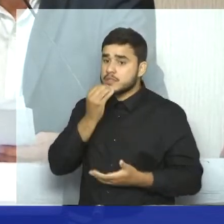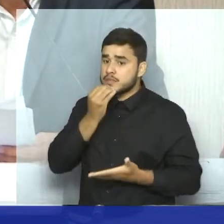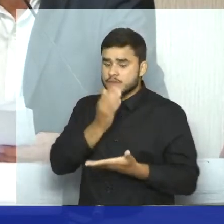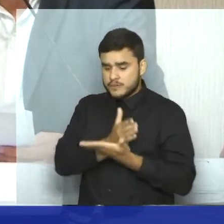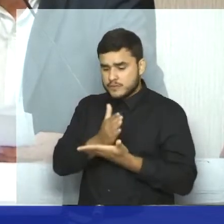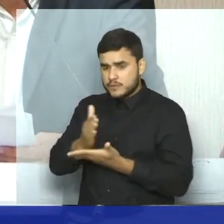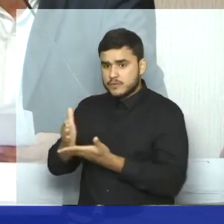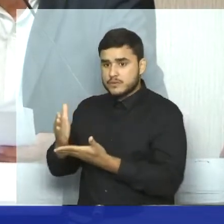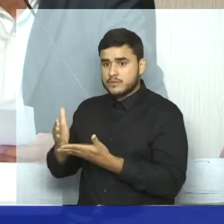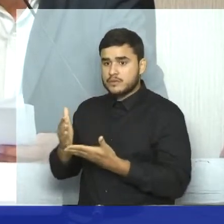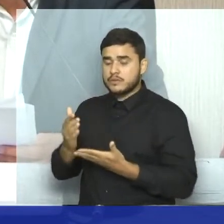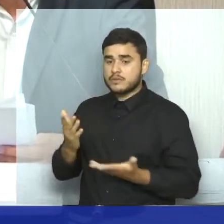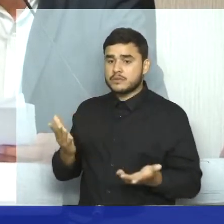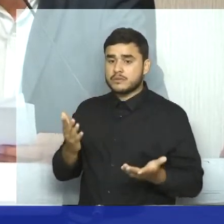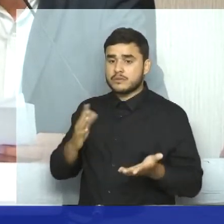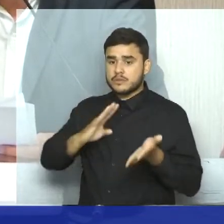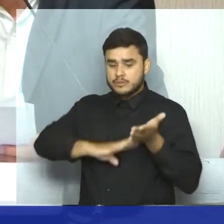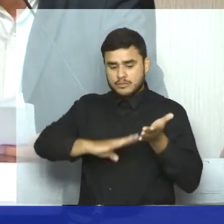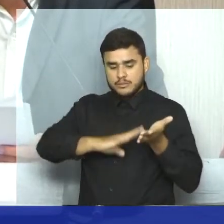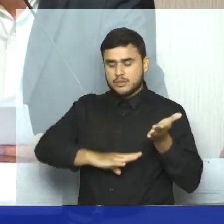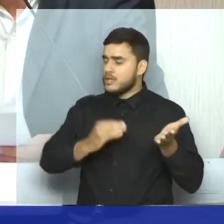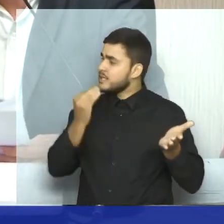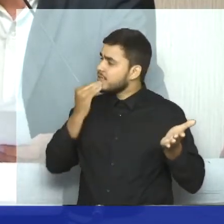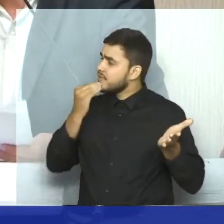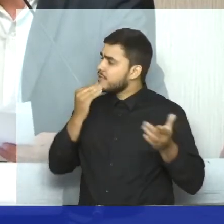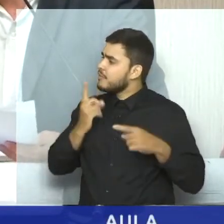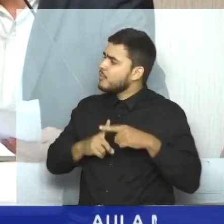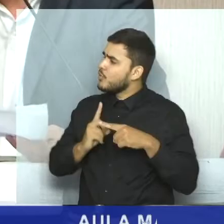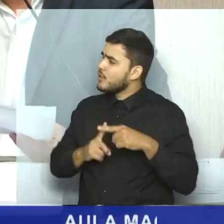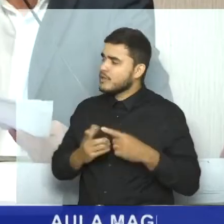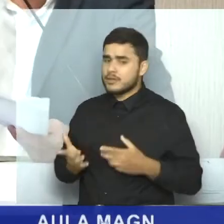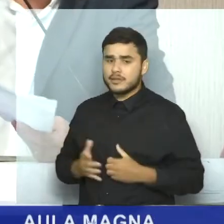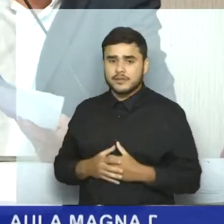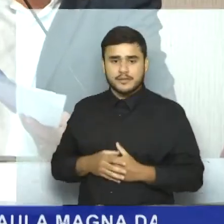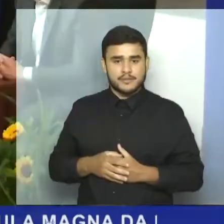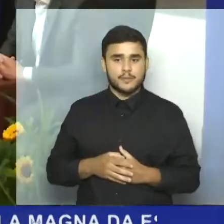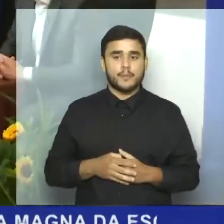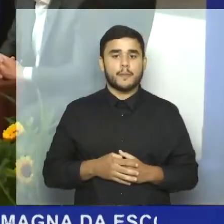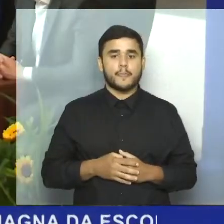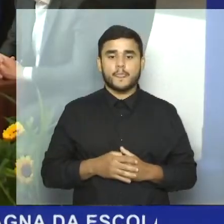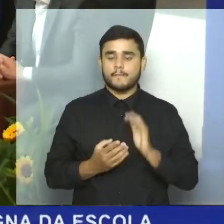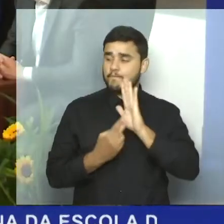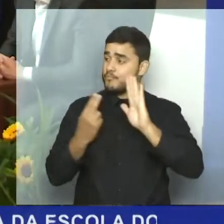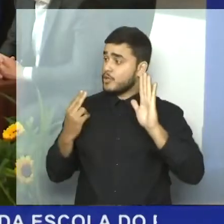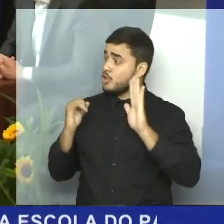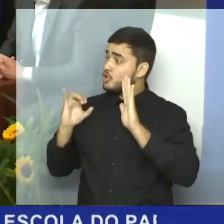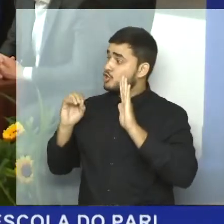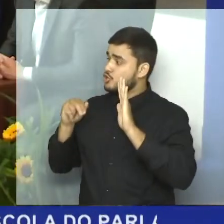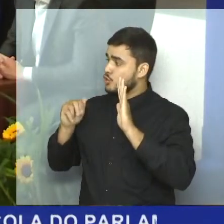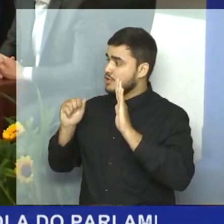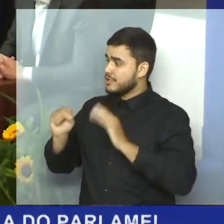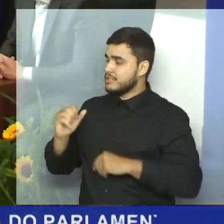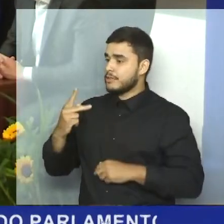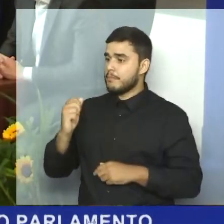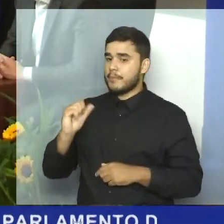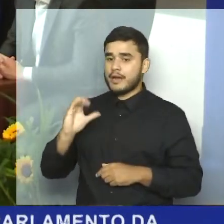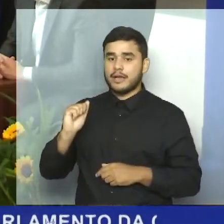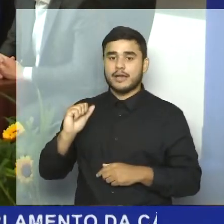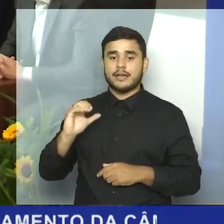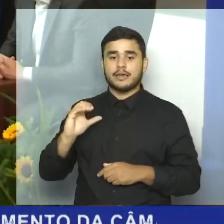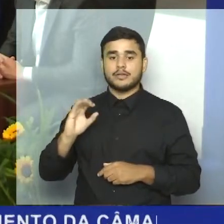Receita não têm código de barra? Professor Jonas Pacatuba. Professor, essa é das perguntas que já traz a semente da